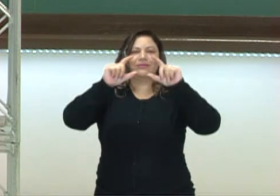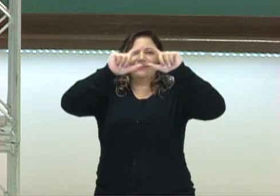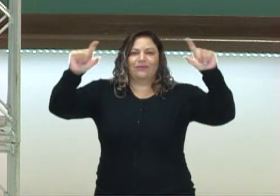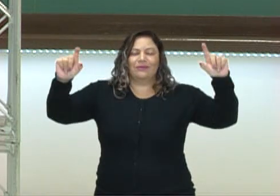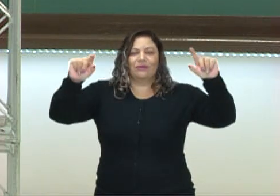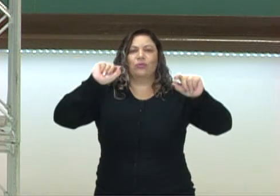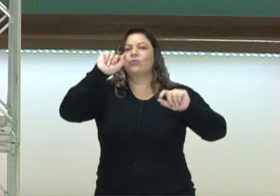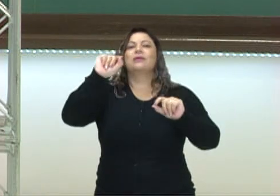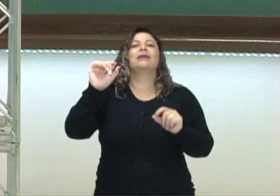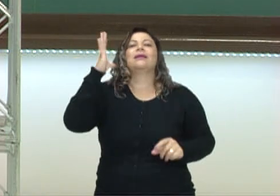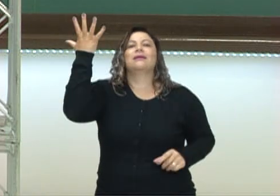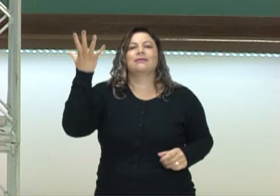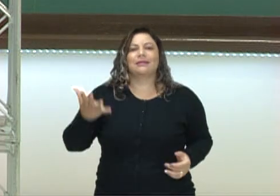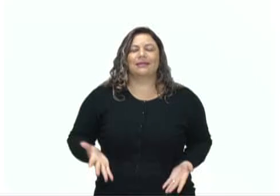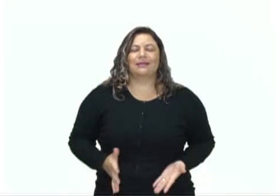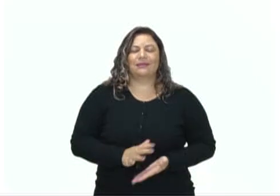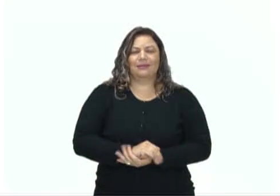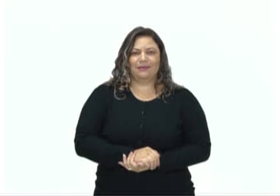O que acontece?